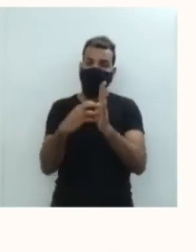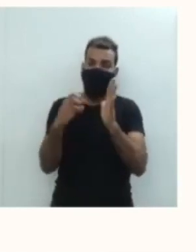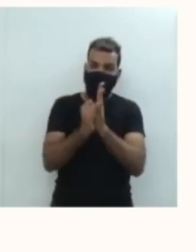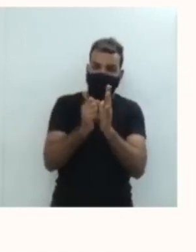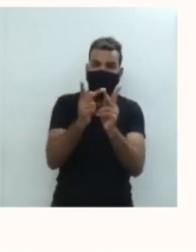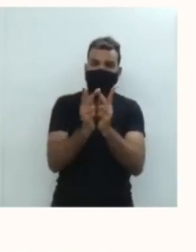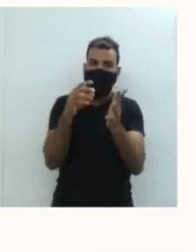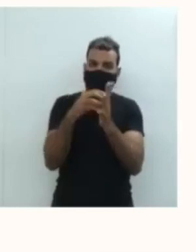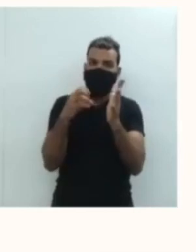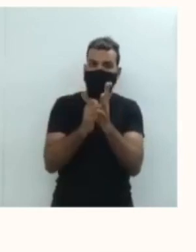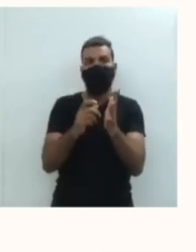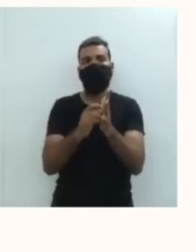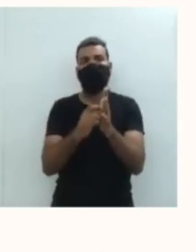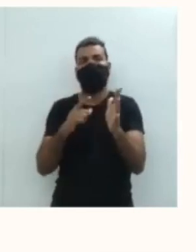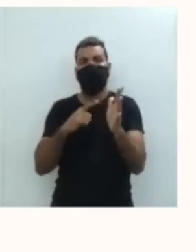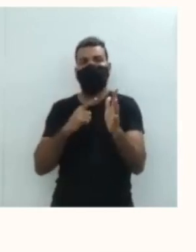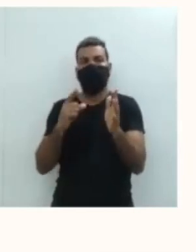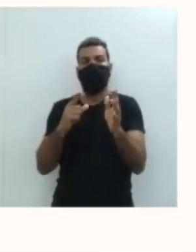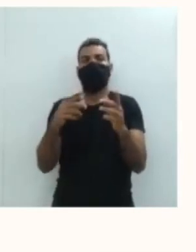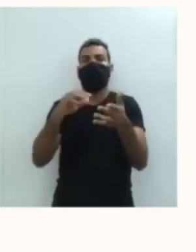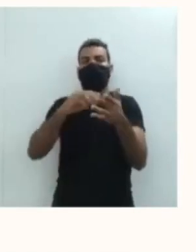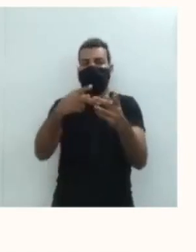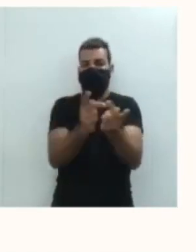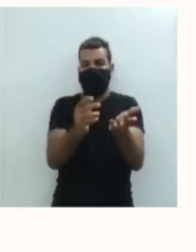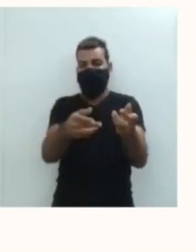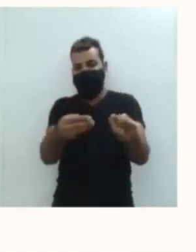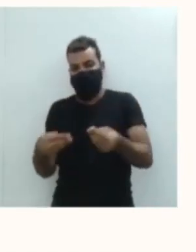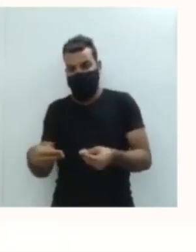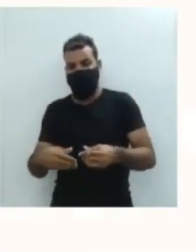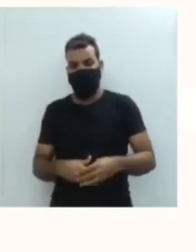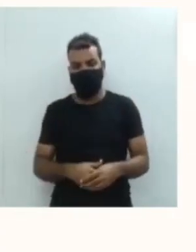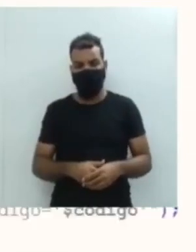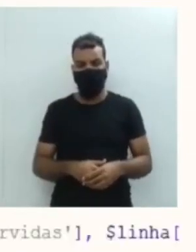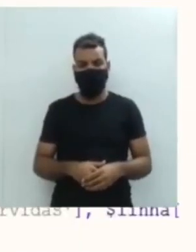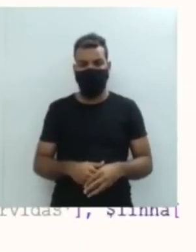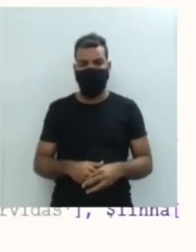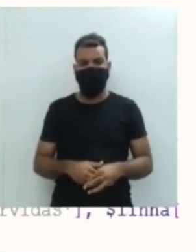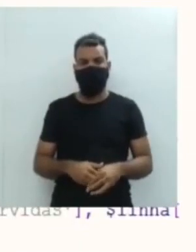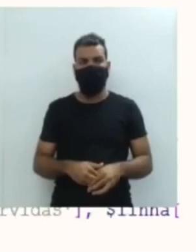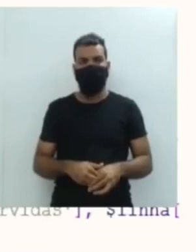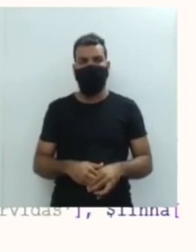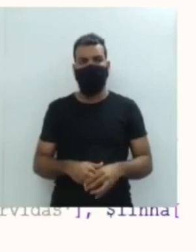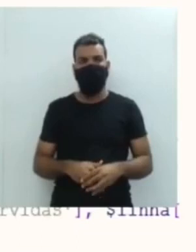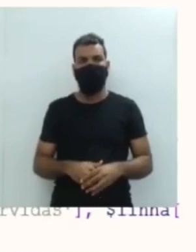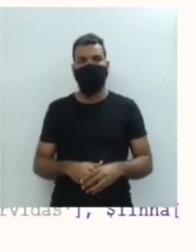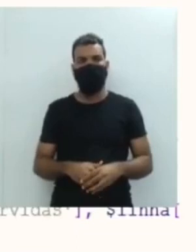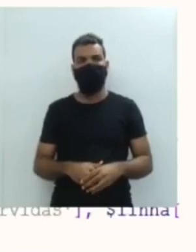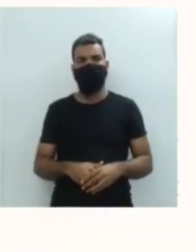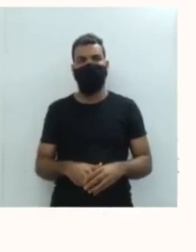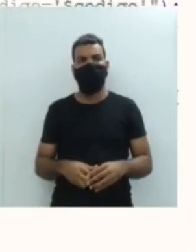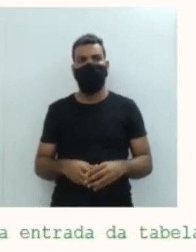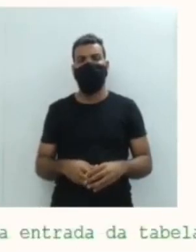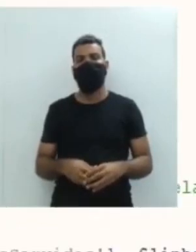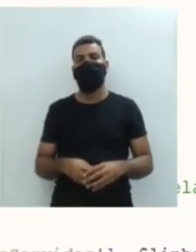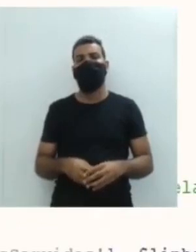o prato aonde nós vamos ter aqui o nosso incerto e remover o prato nós vamos ter alterar o prato e